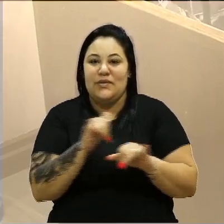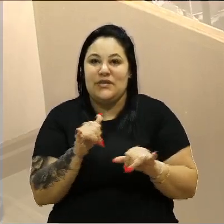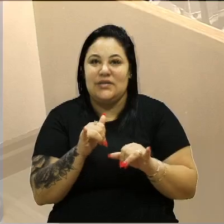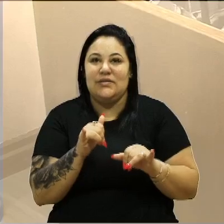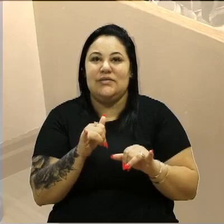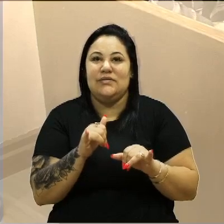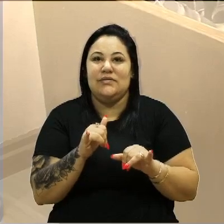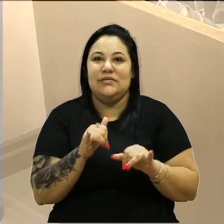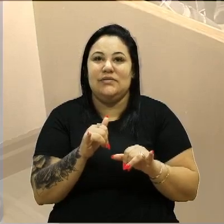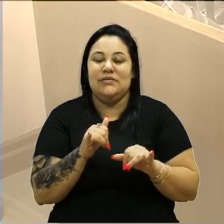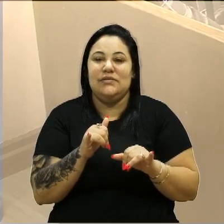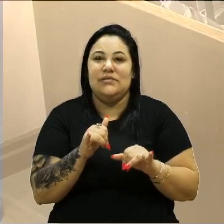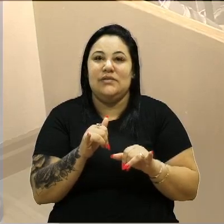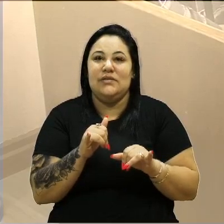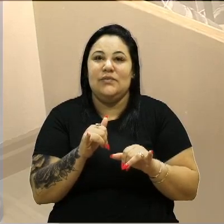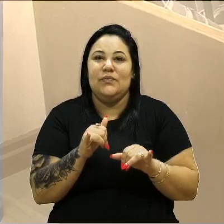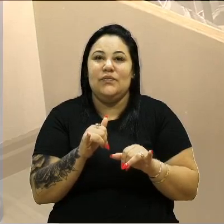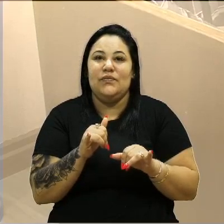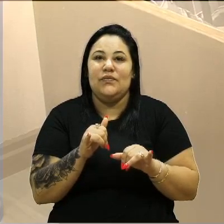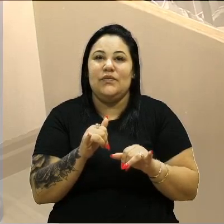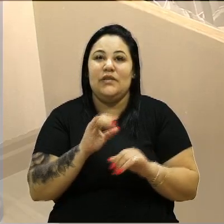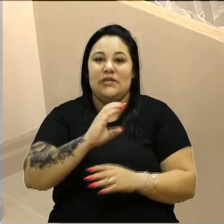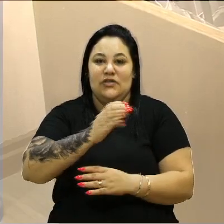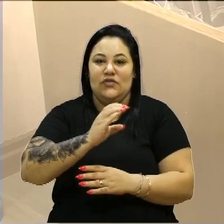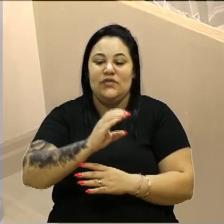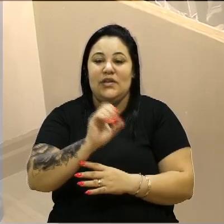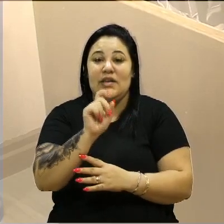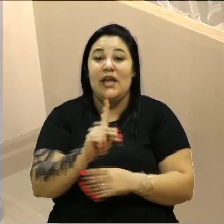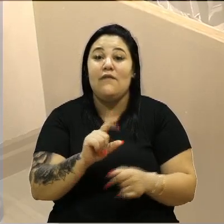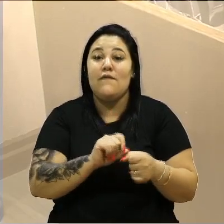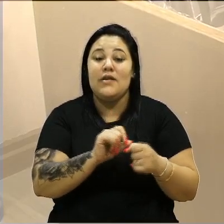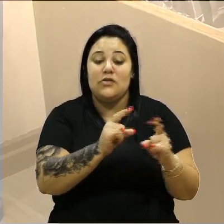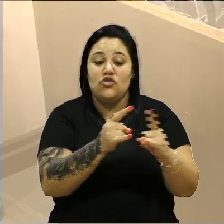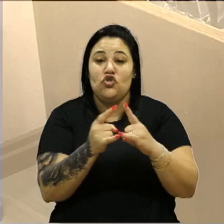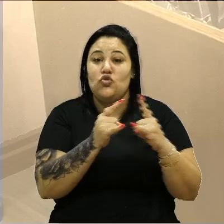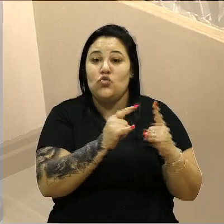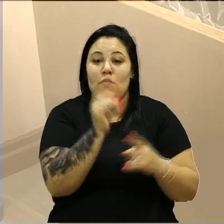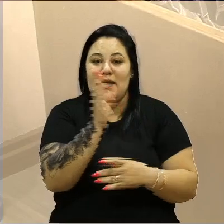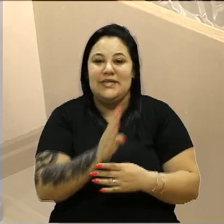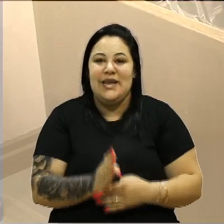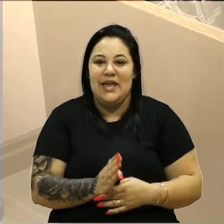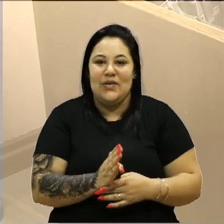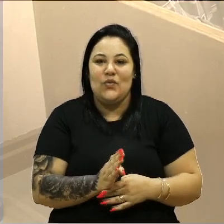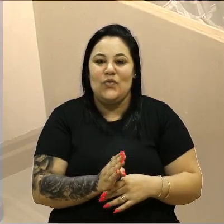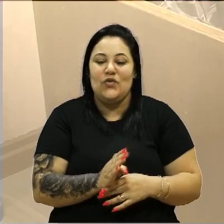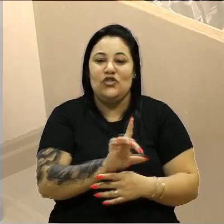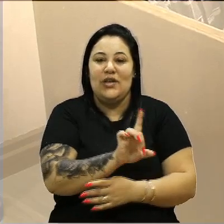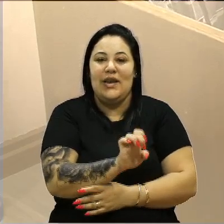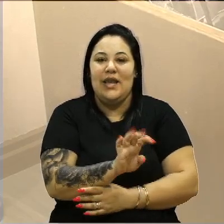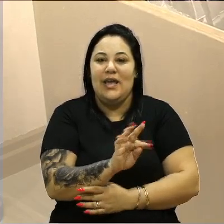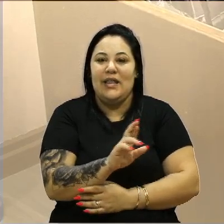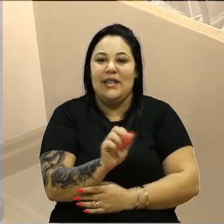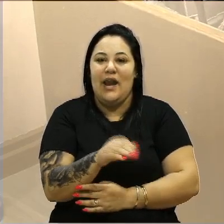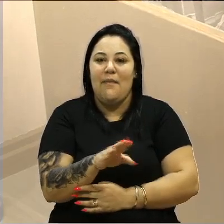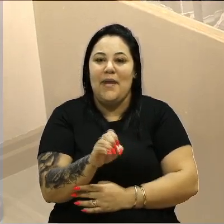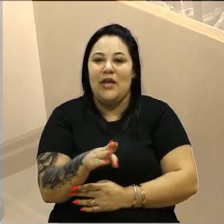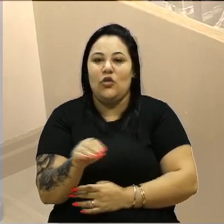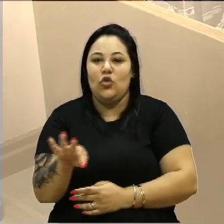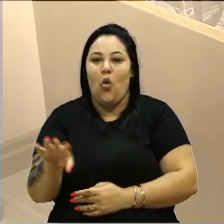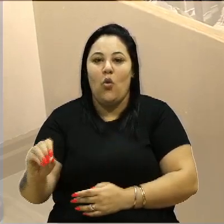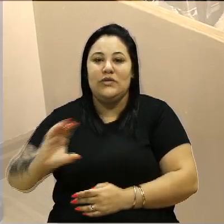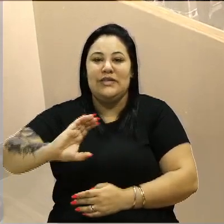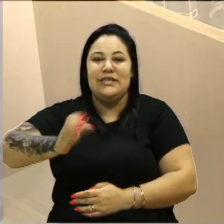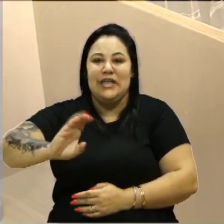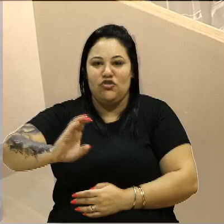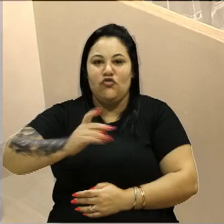letramento científico que foi realizado pelo Instituto Brasileiro de Letramento Científico no ano de 2014, com dados representativos da população brasileira,